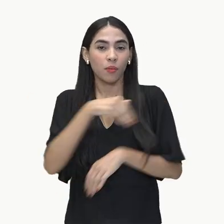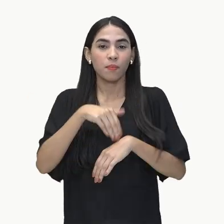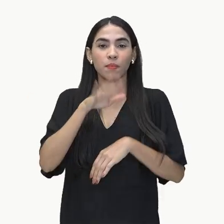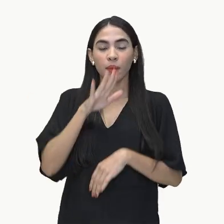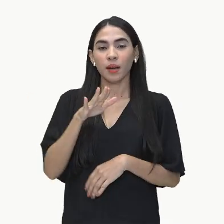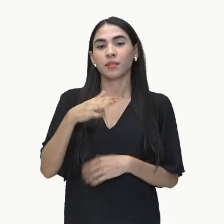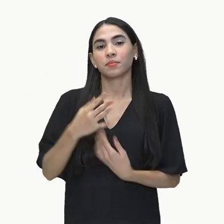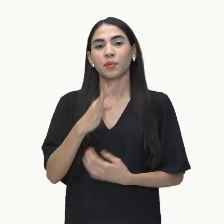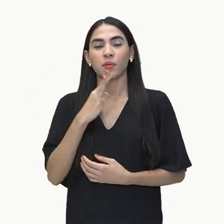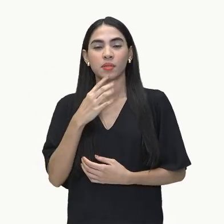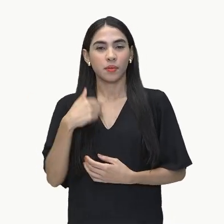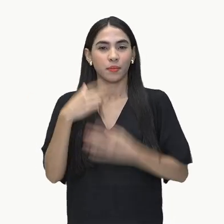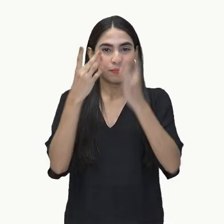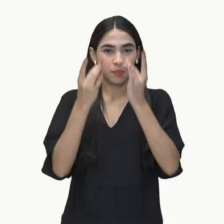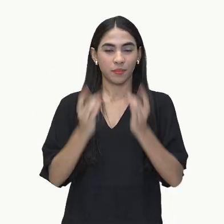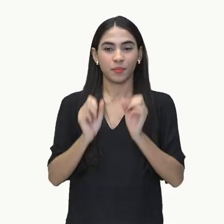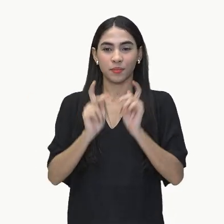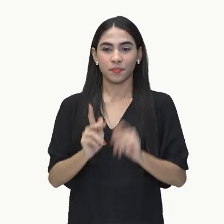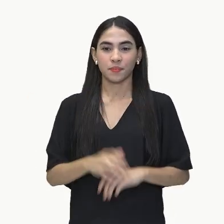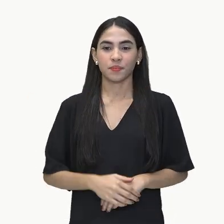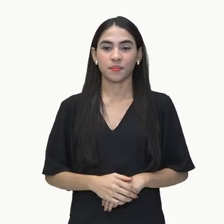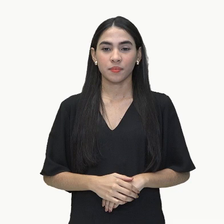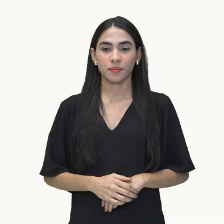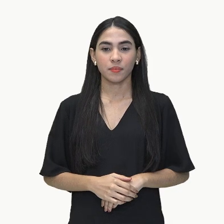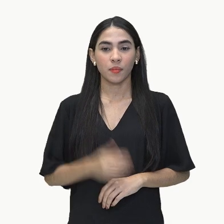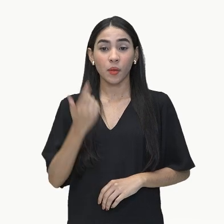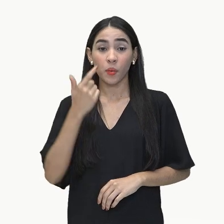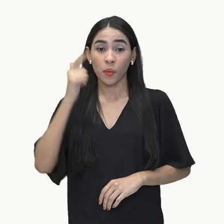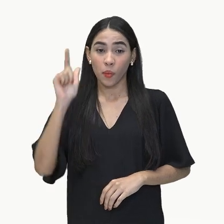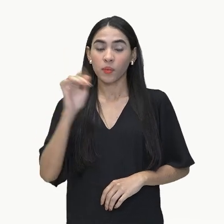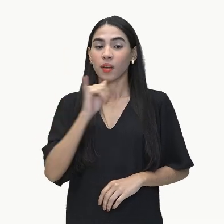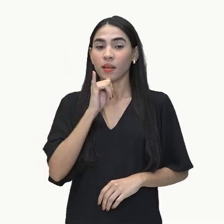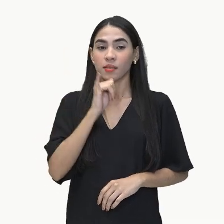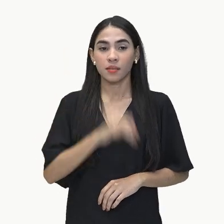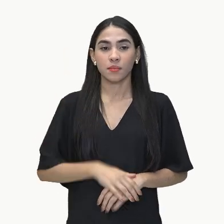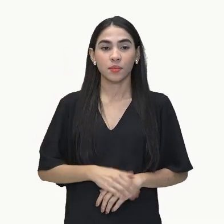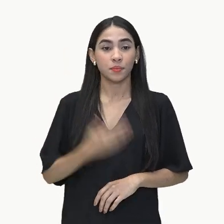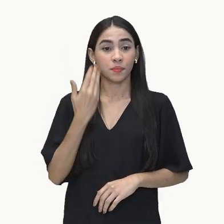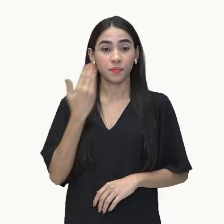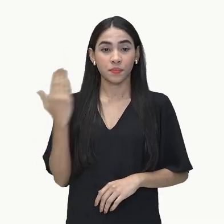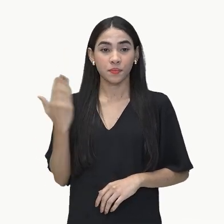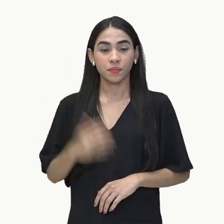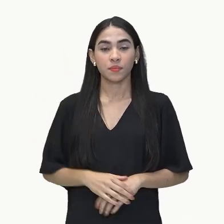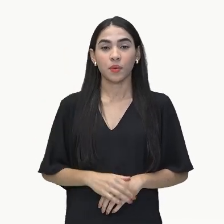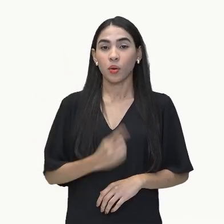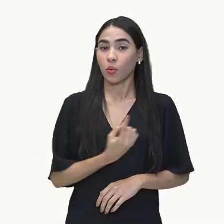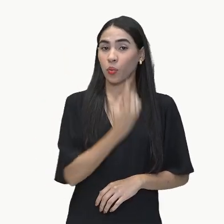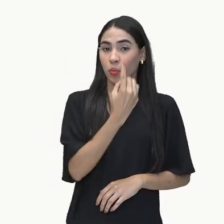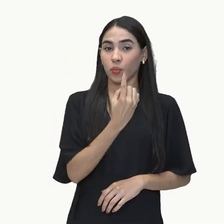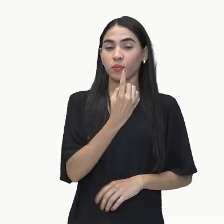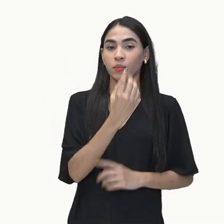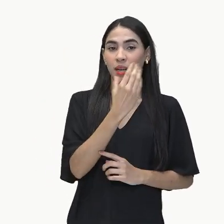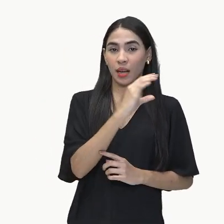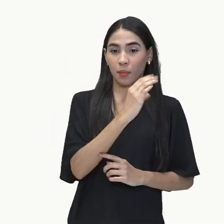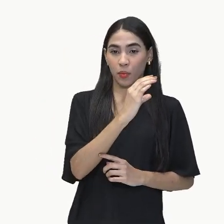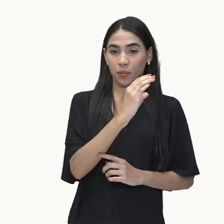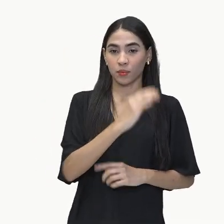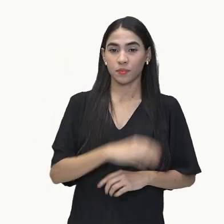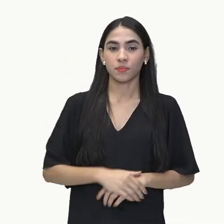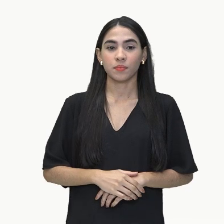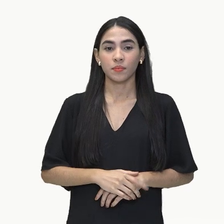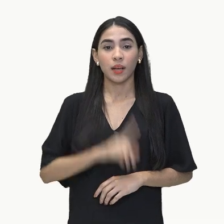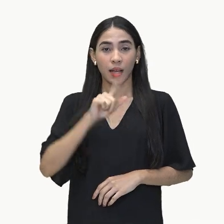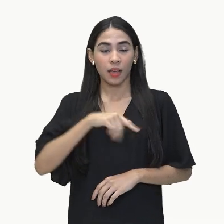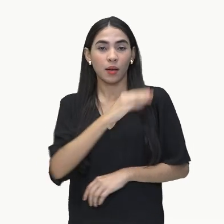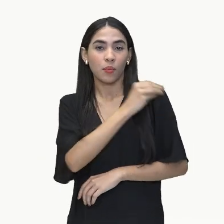vou já falar dele para vocês. Então, tá aqui, ó, outros exemplos. Quem é esse aqui? Só tem um carbono, não é? Que ele é um